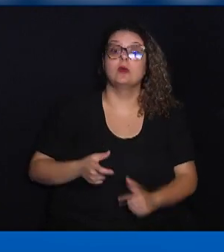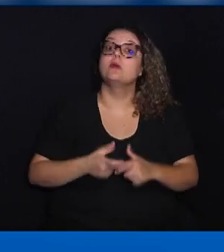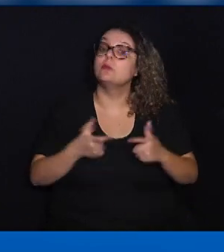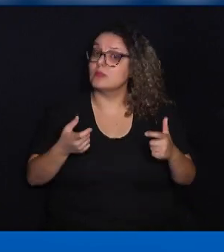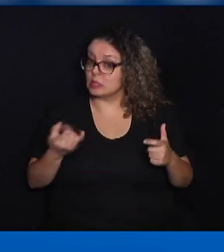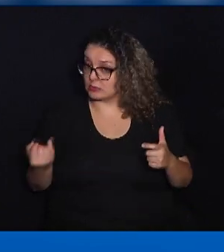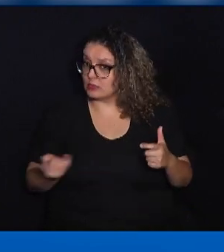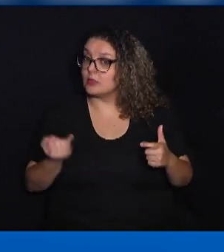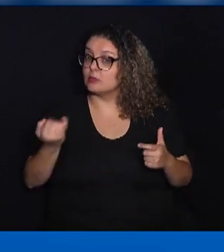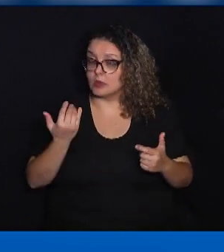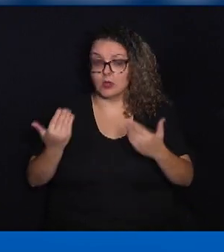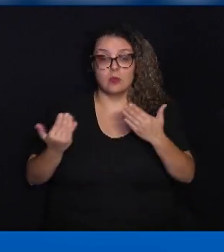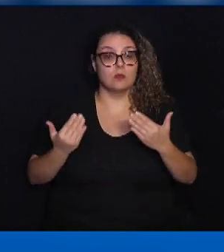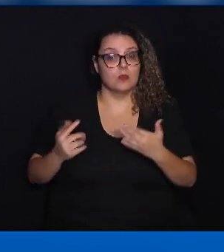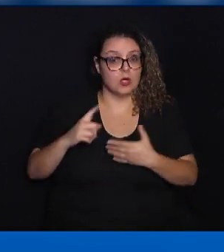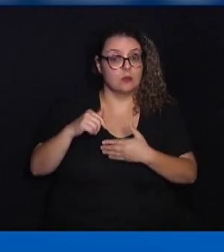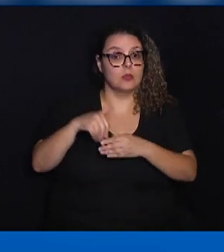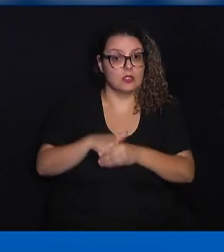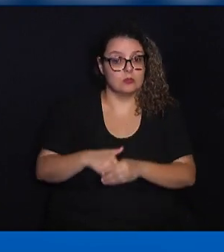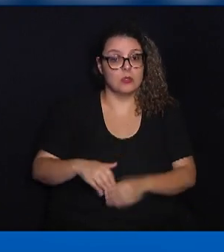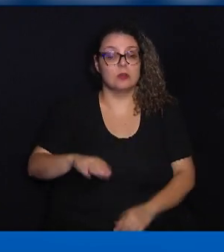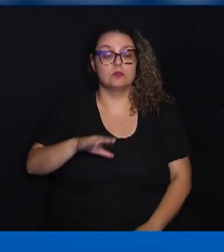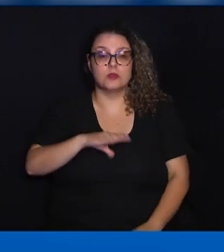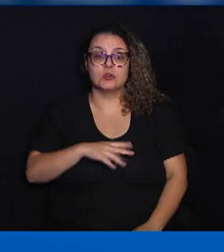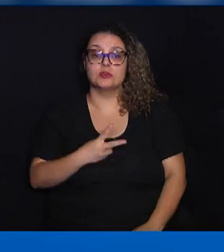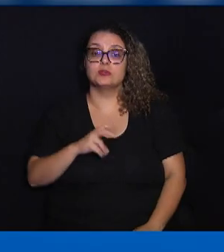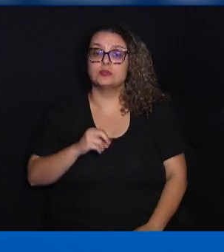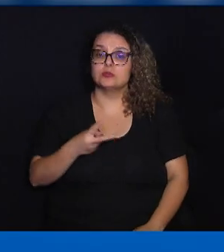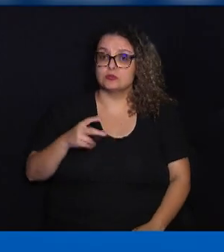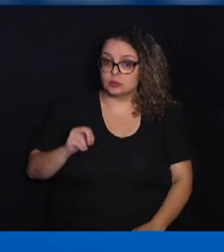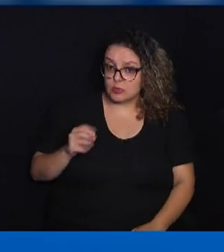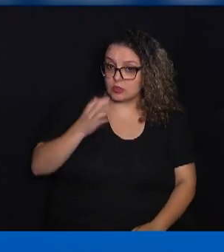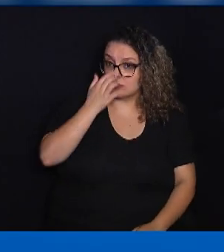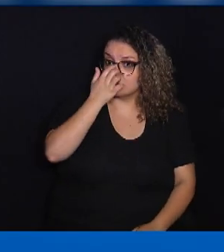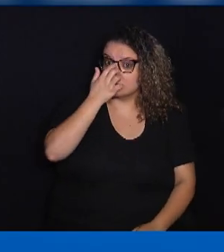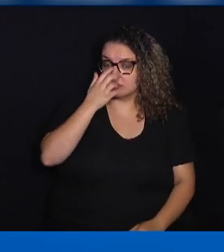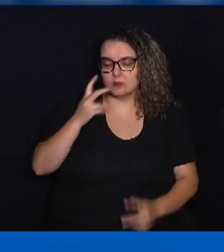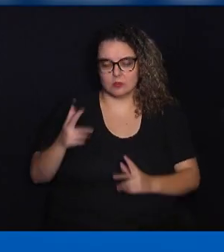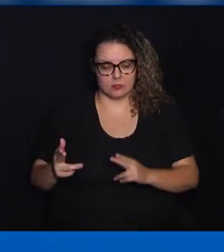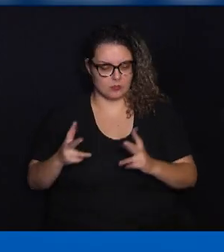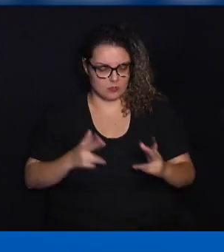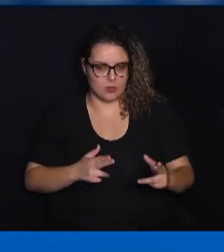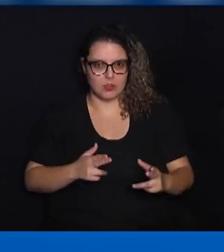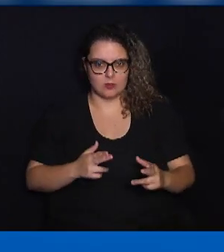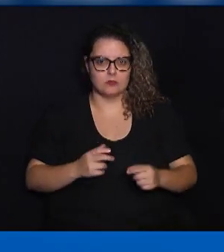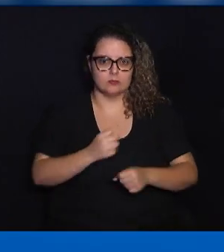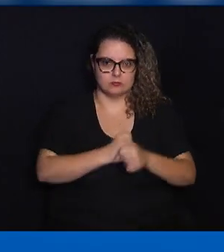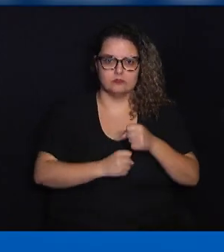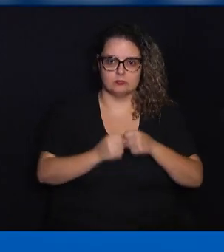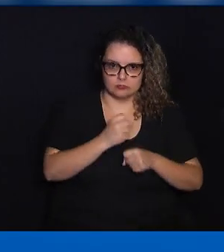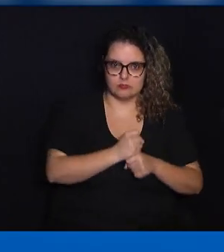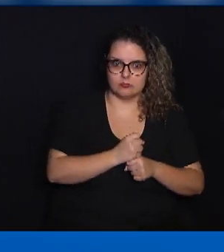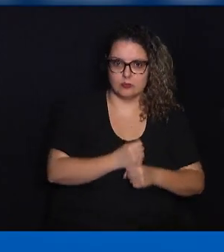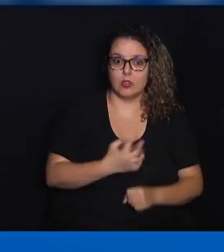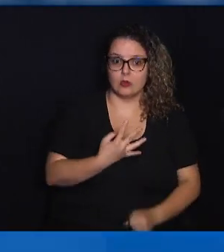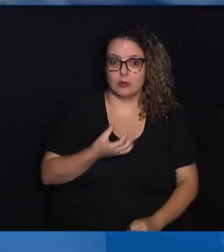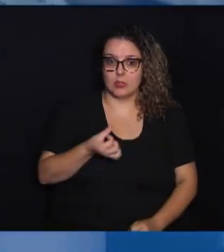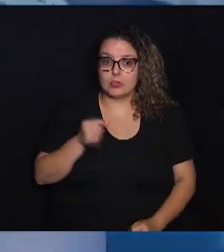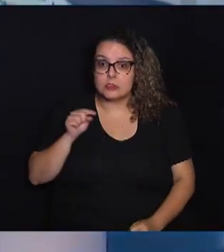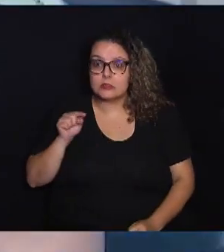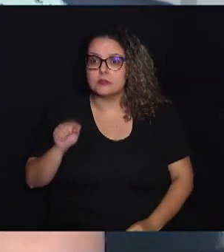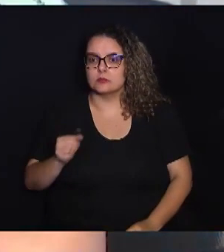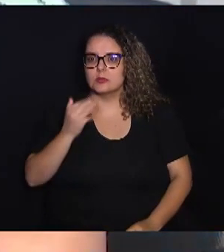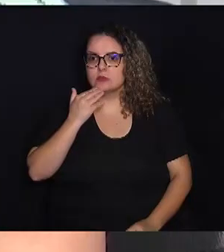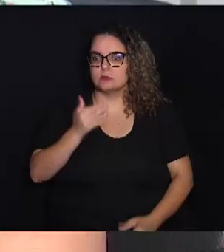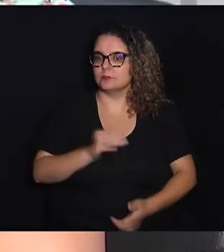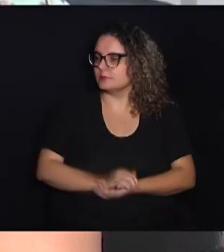significativo comparado às eleições municipais de 2020, onde no mesmo período somava em torno de 46 mil solicitações.